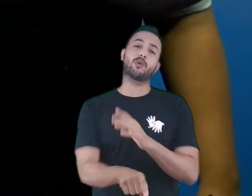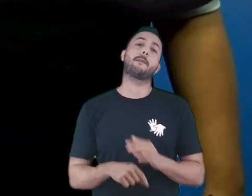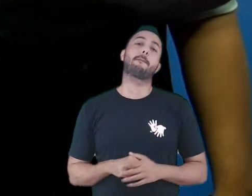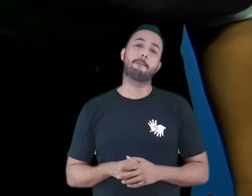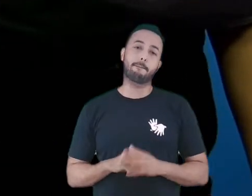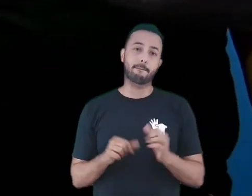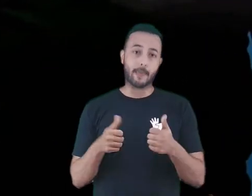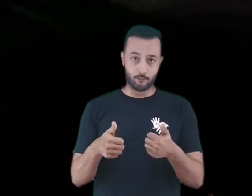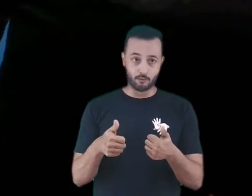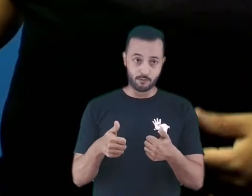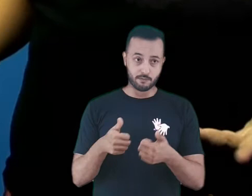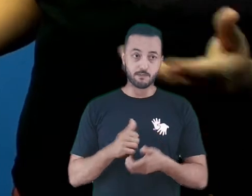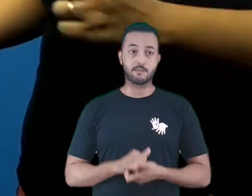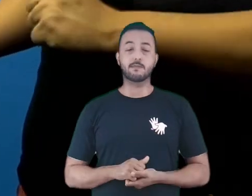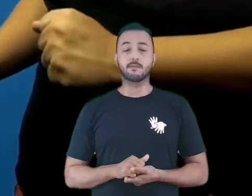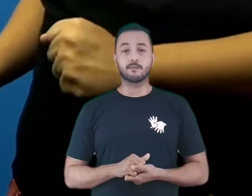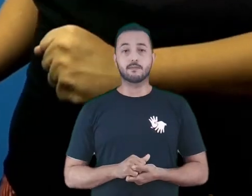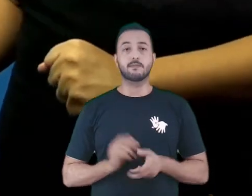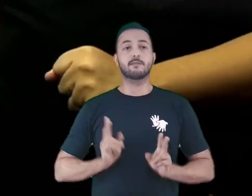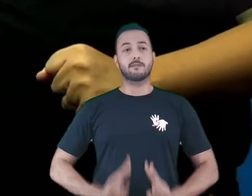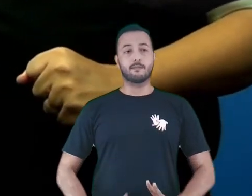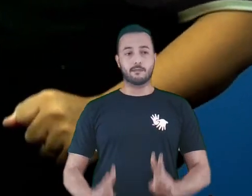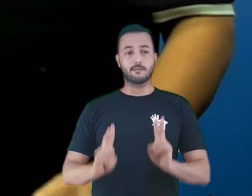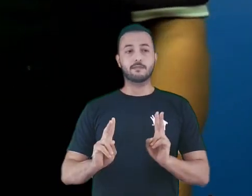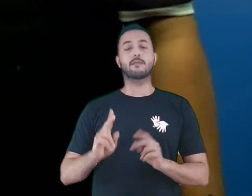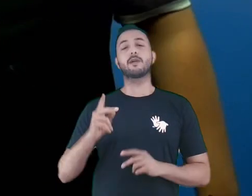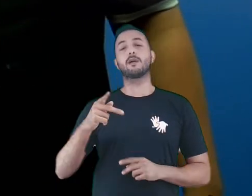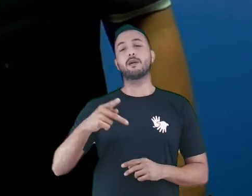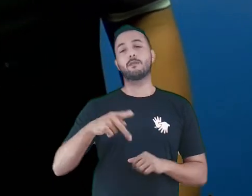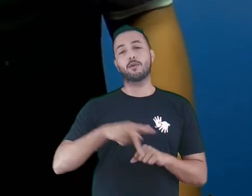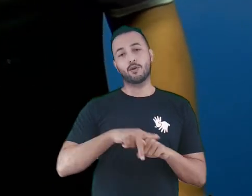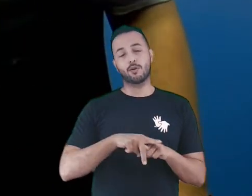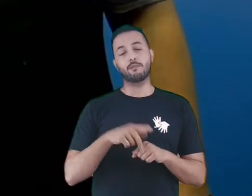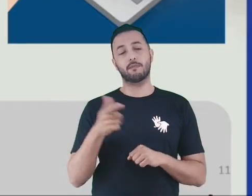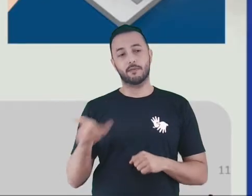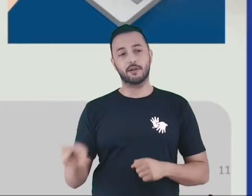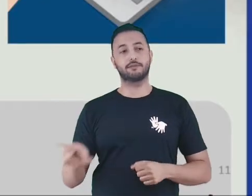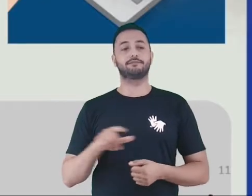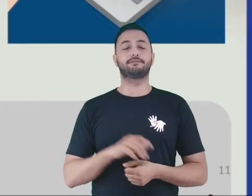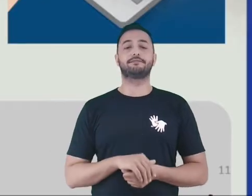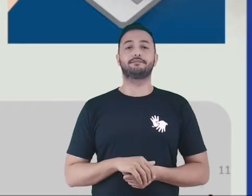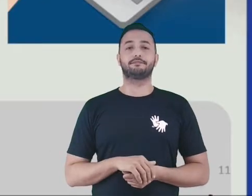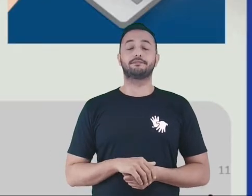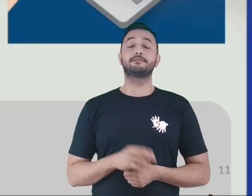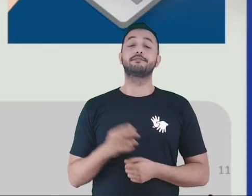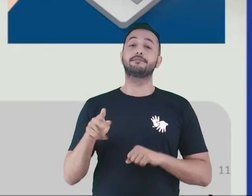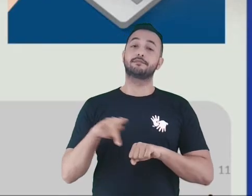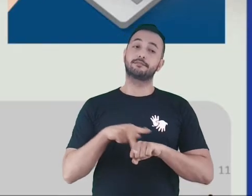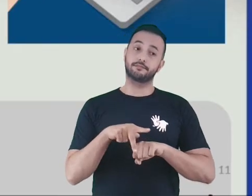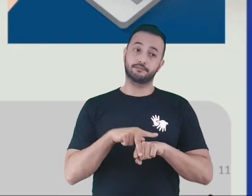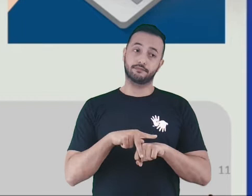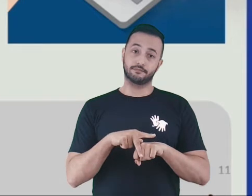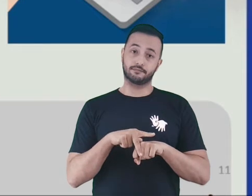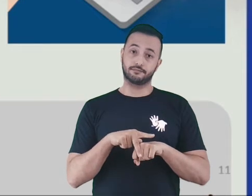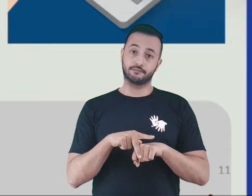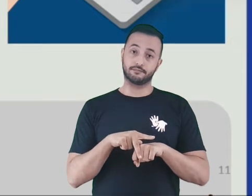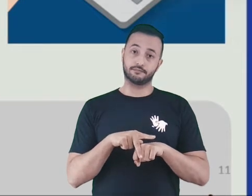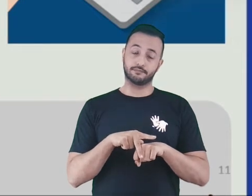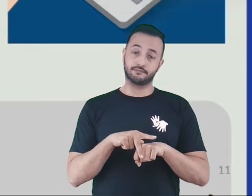Tá bom, gente? Vamos para os próximos pronomes. Os pronomes